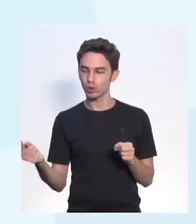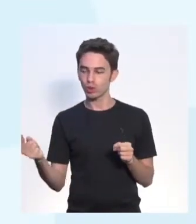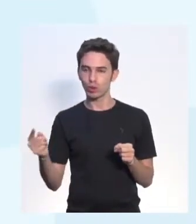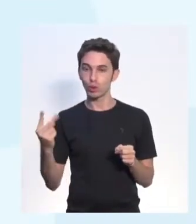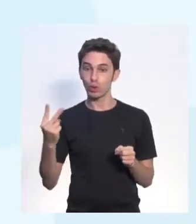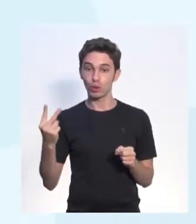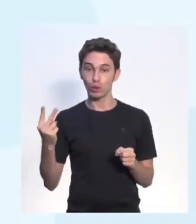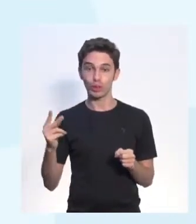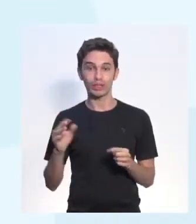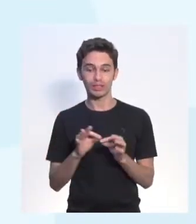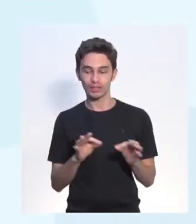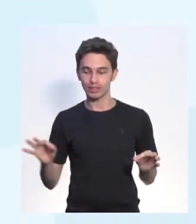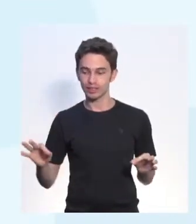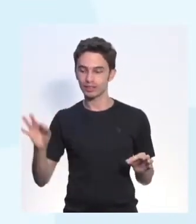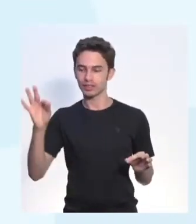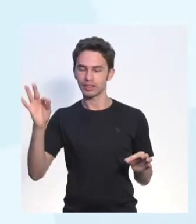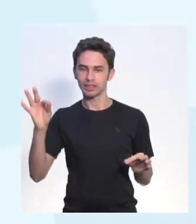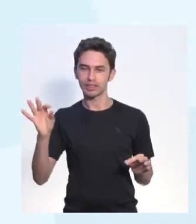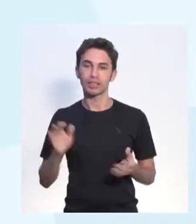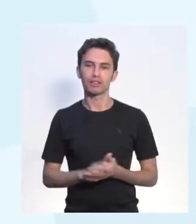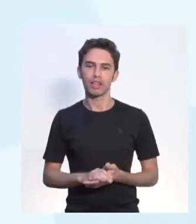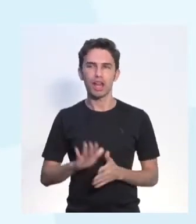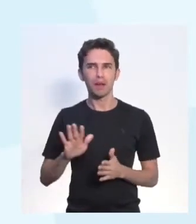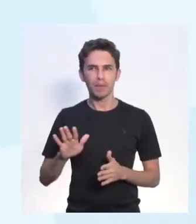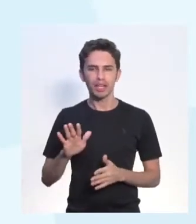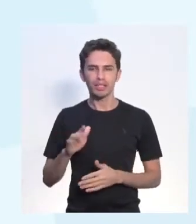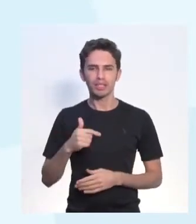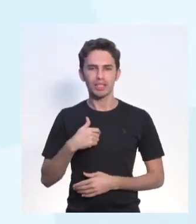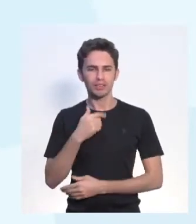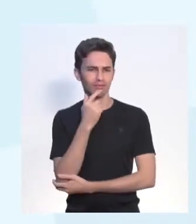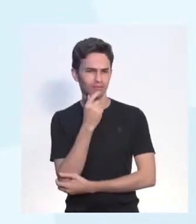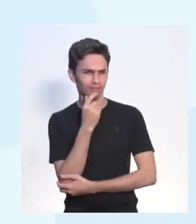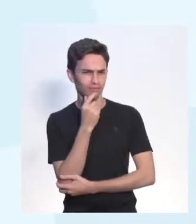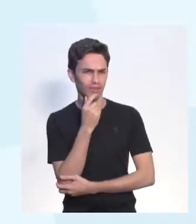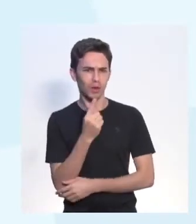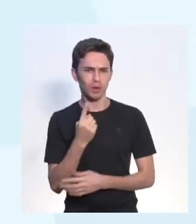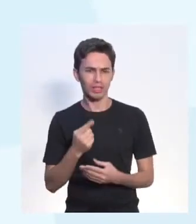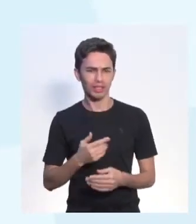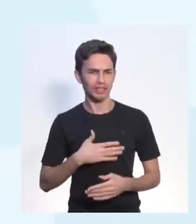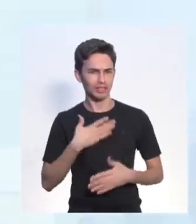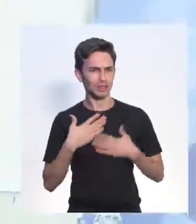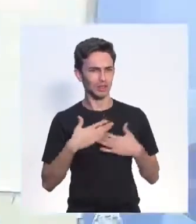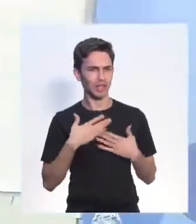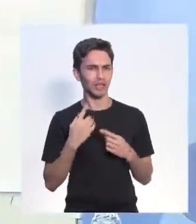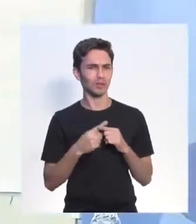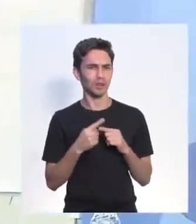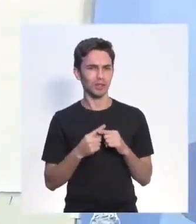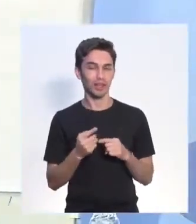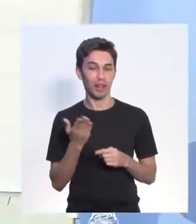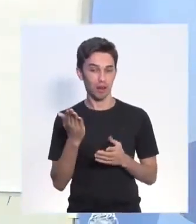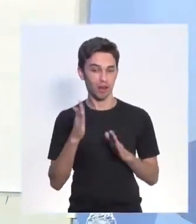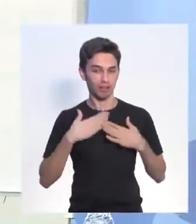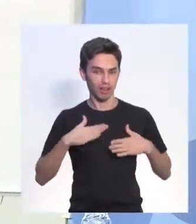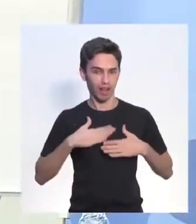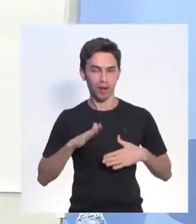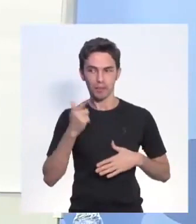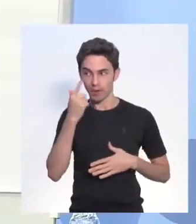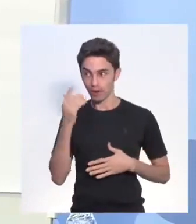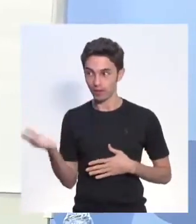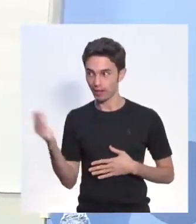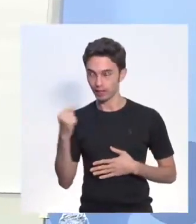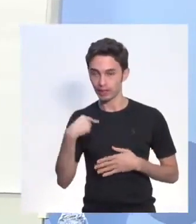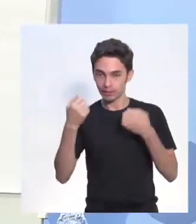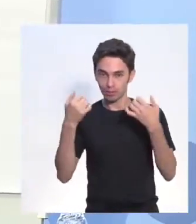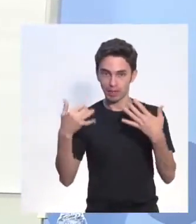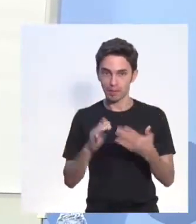certo? Então, legal. Aí você fala, a ideia é a mesma, mas eu estou meio assustada com esse retângulo. Então, vou pedir para vocês virem aqui comigo. Primeira coisa, o que